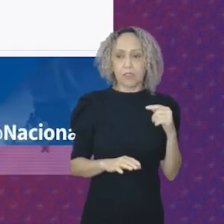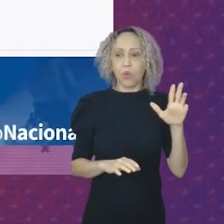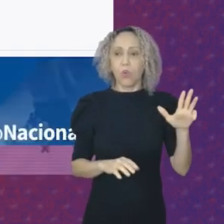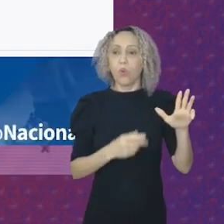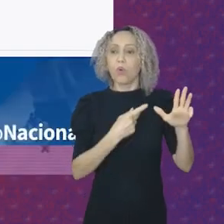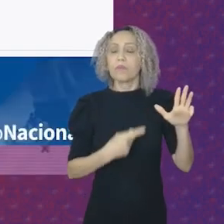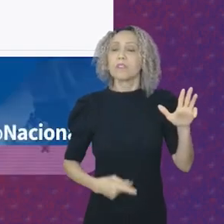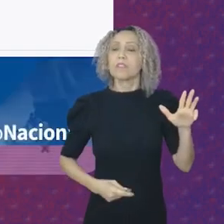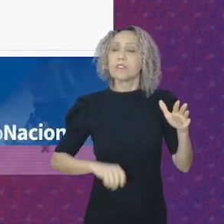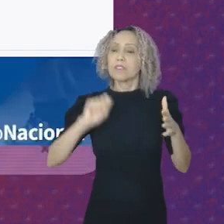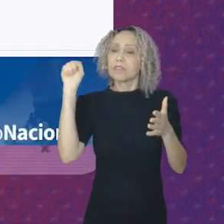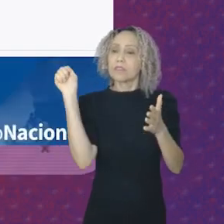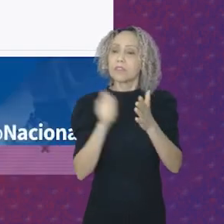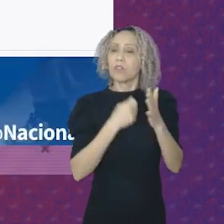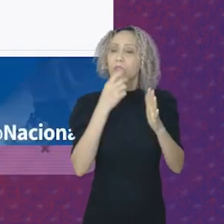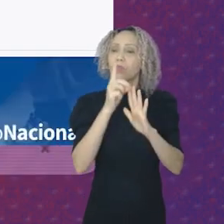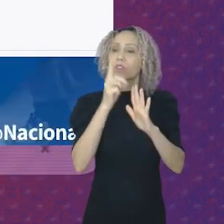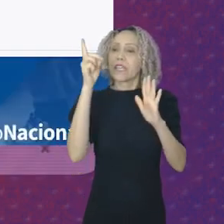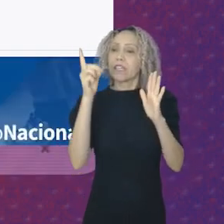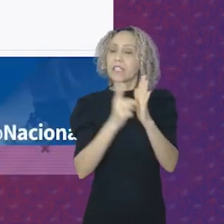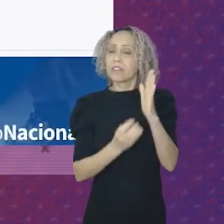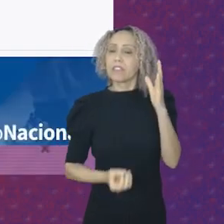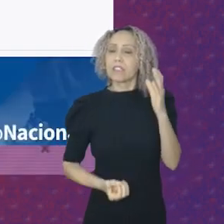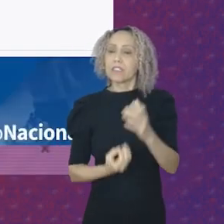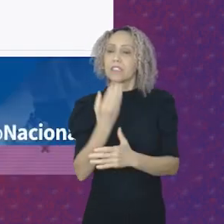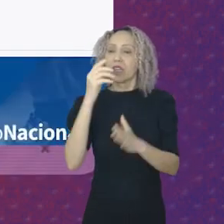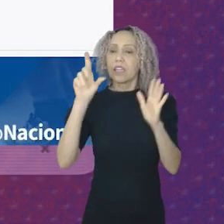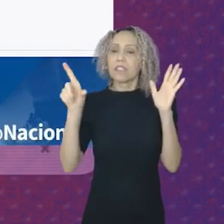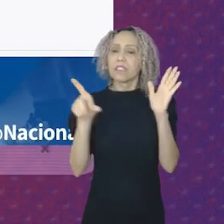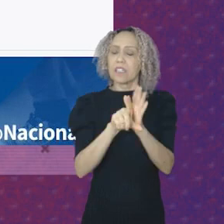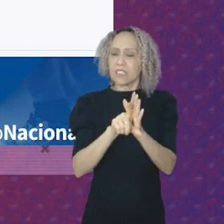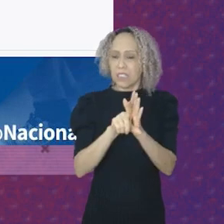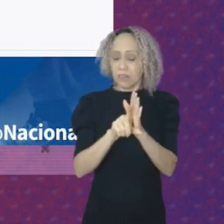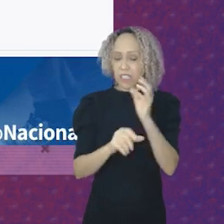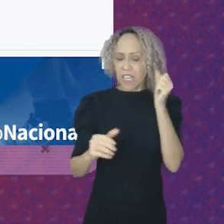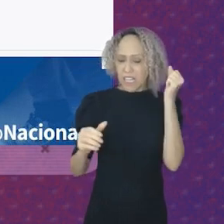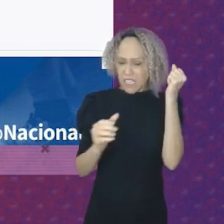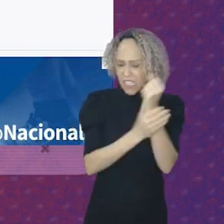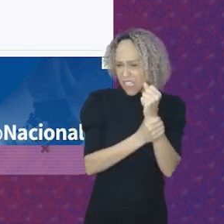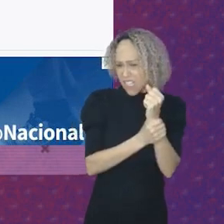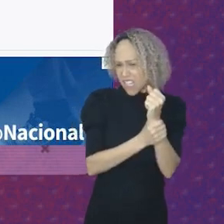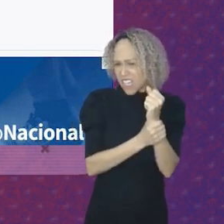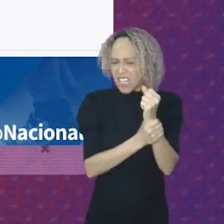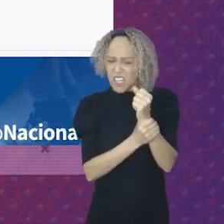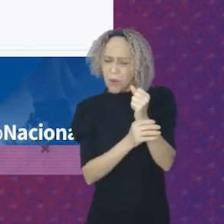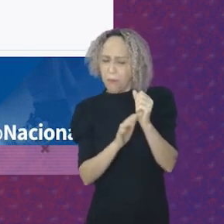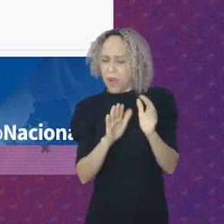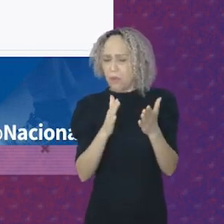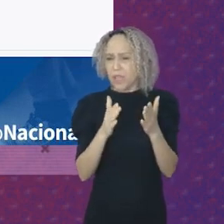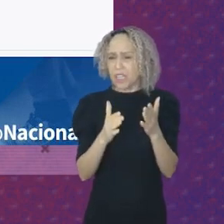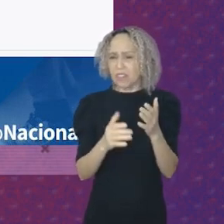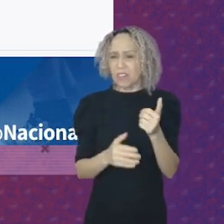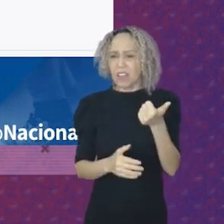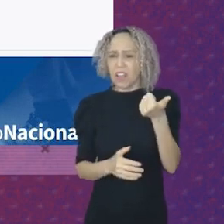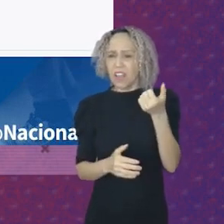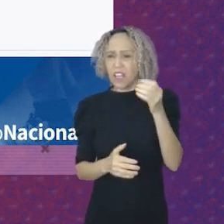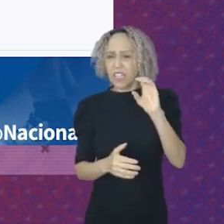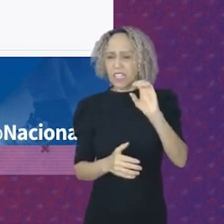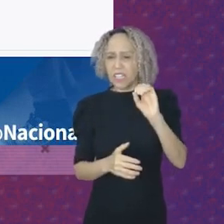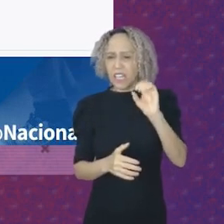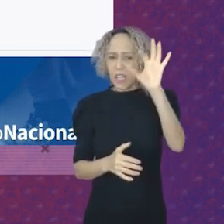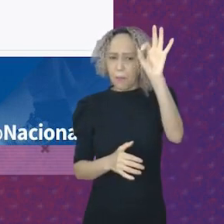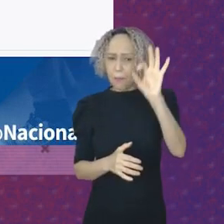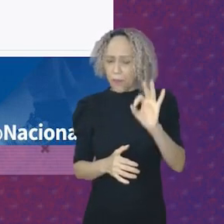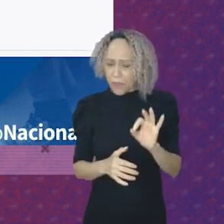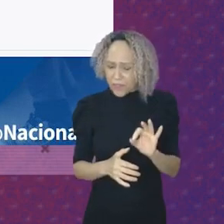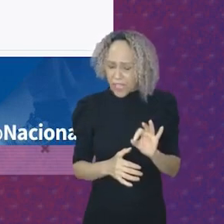que cria a legislação de garantir no mínimo 10% de contratação de mulheres em situação de